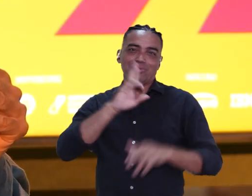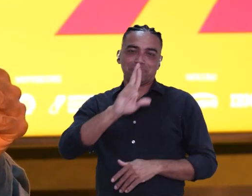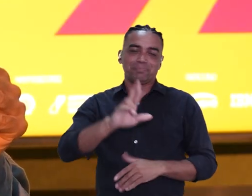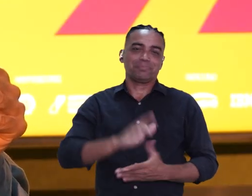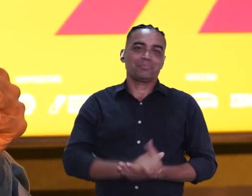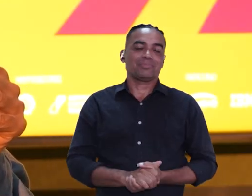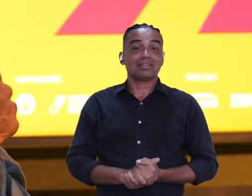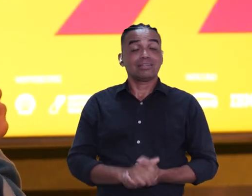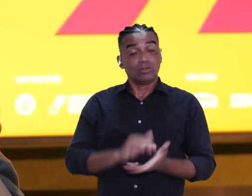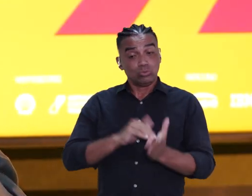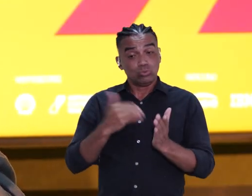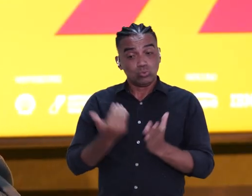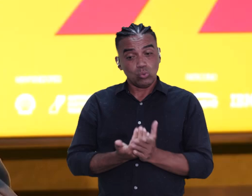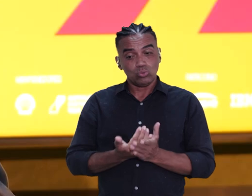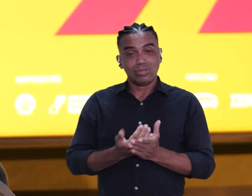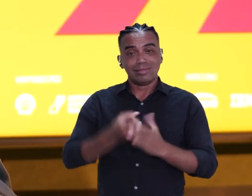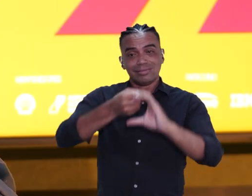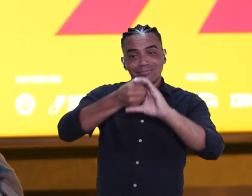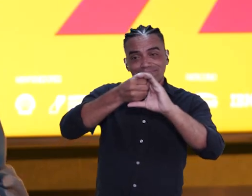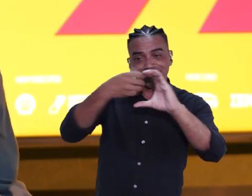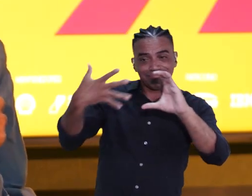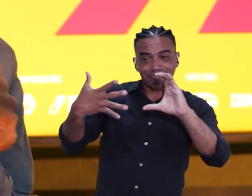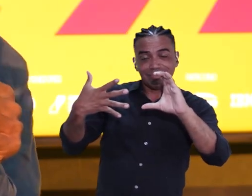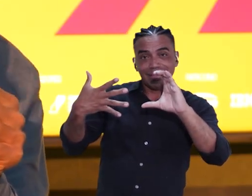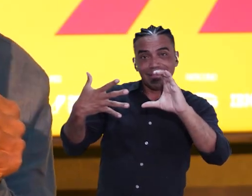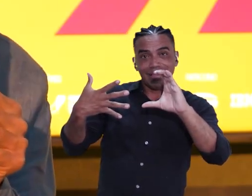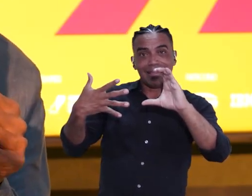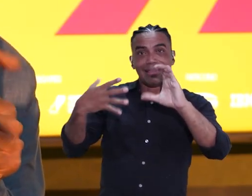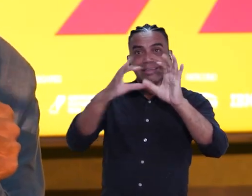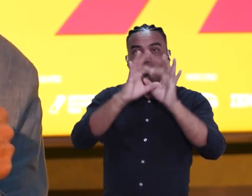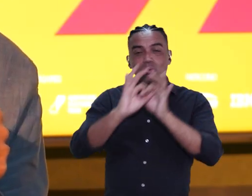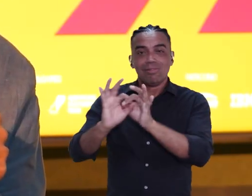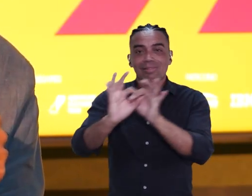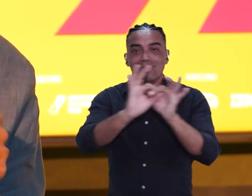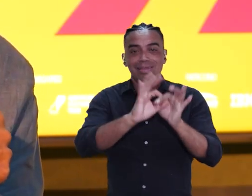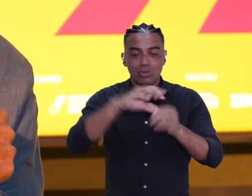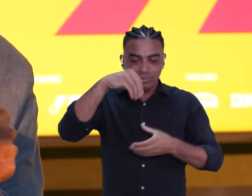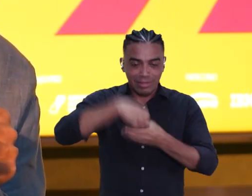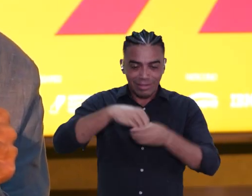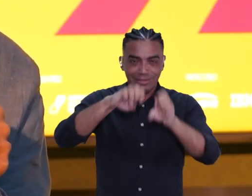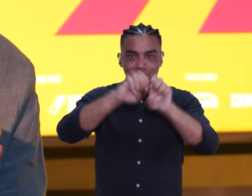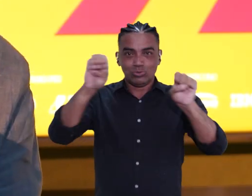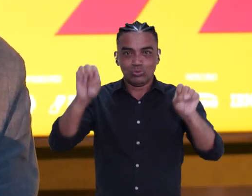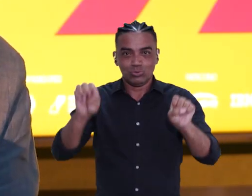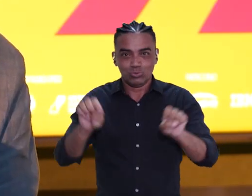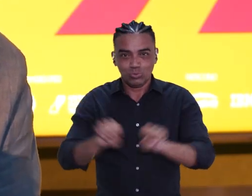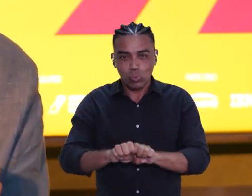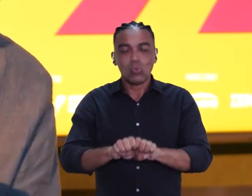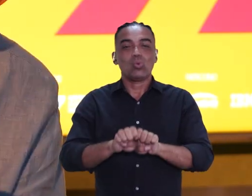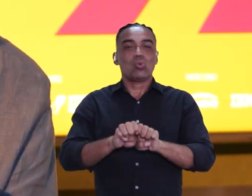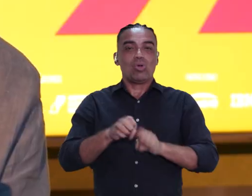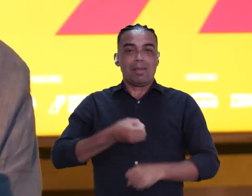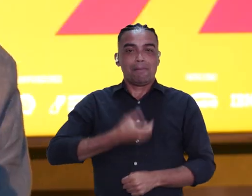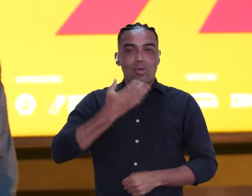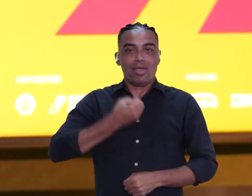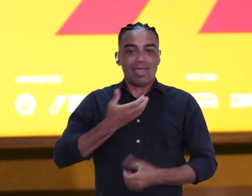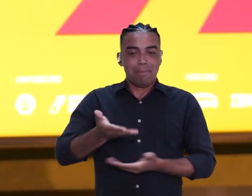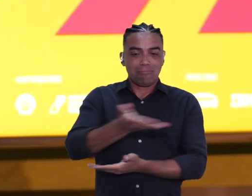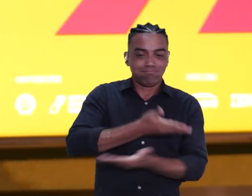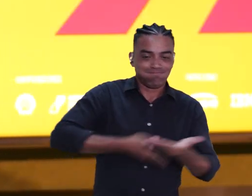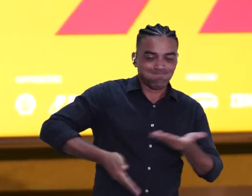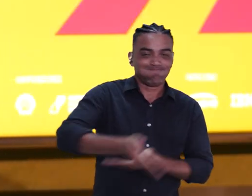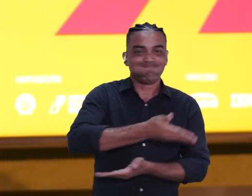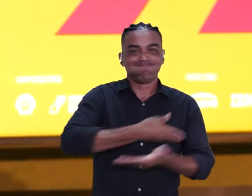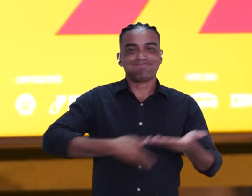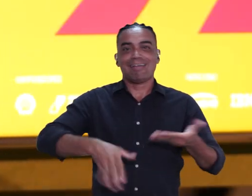acho que todos esses componentes se constelam no poema junto e conversam, né,